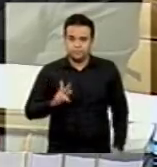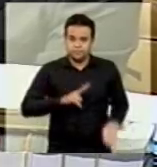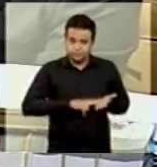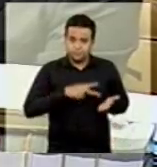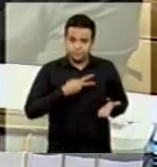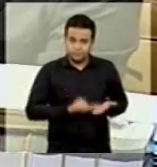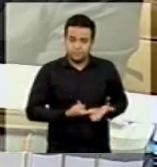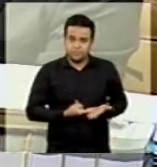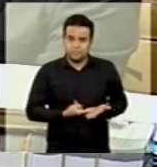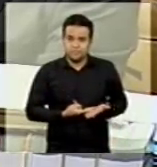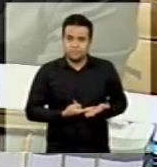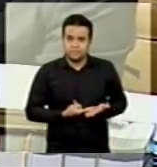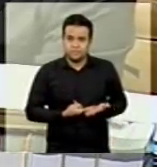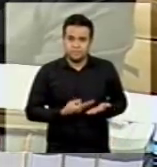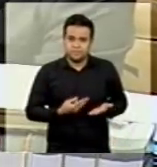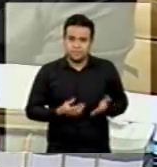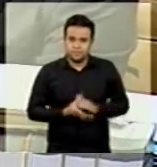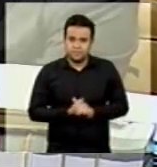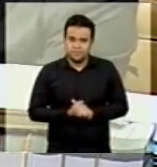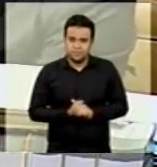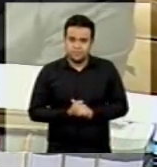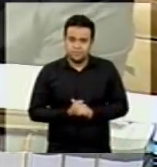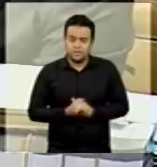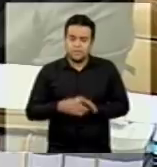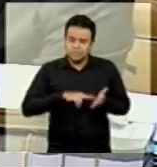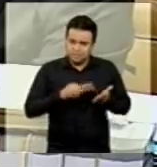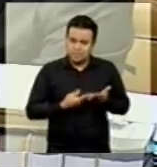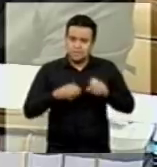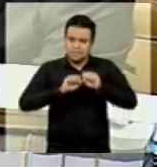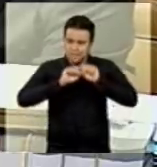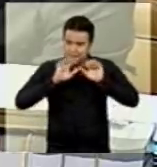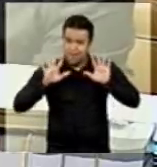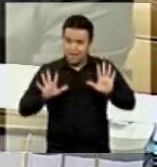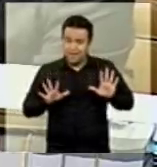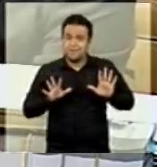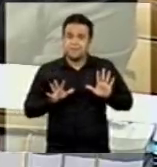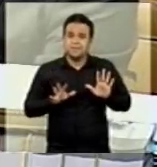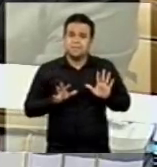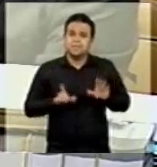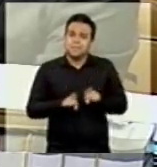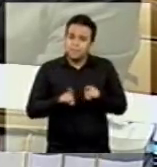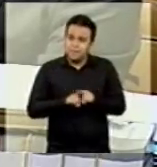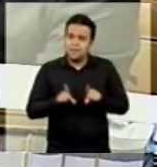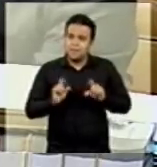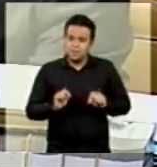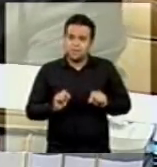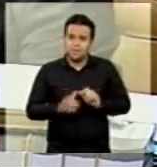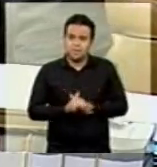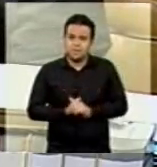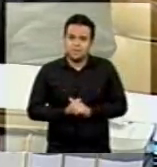interpretando de maneira muito clara, meu juízo, e, sobretudo,